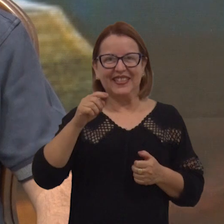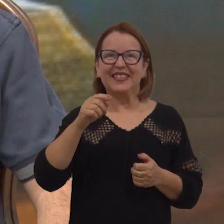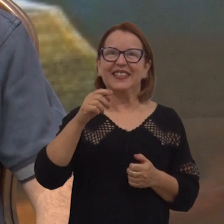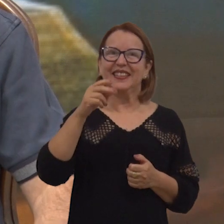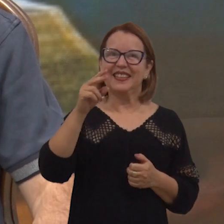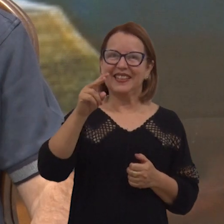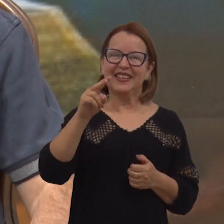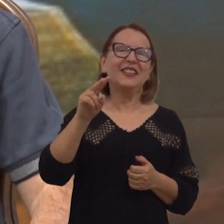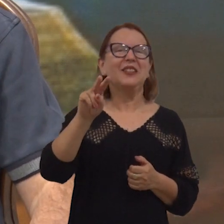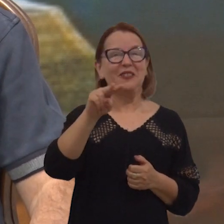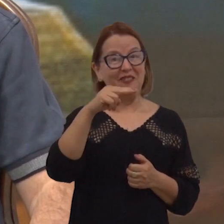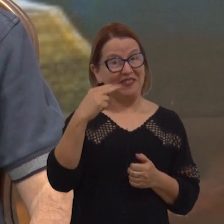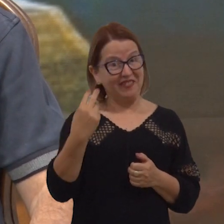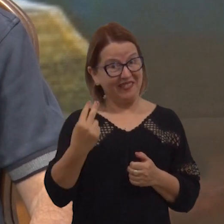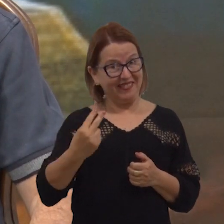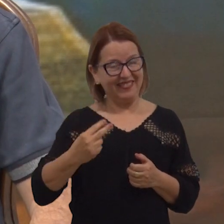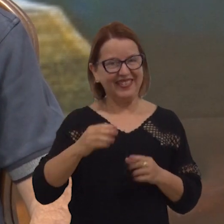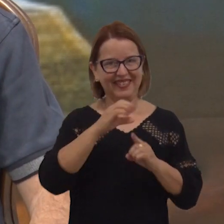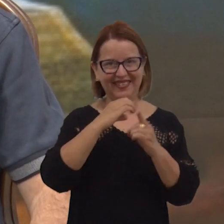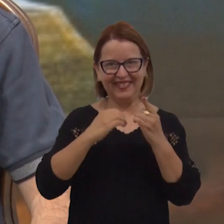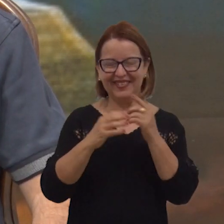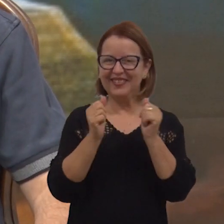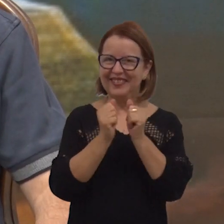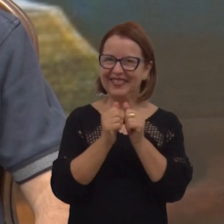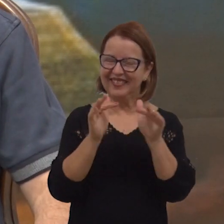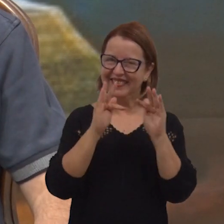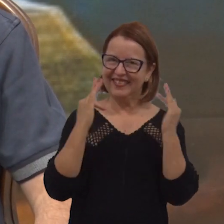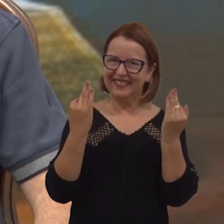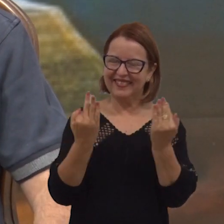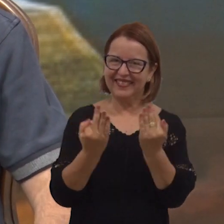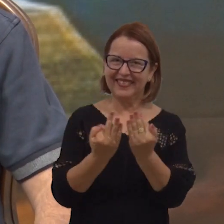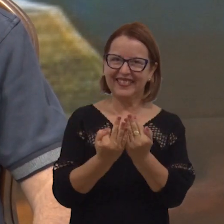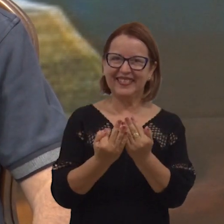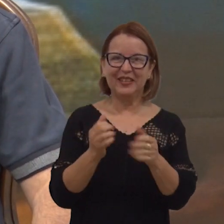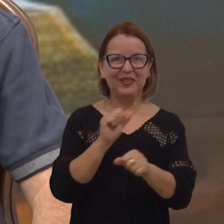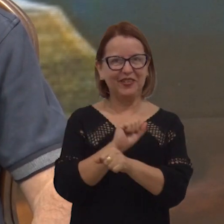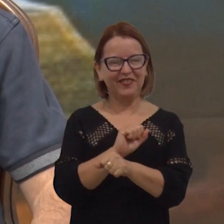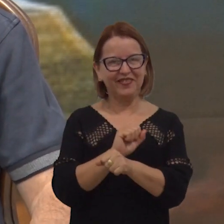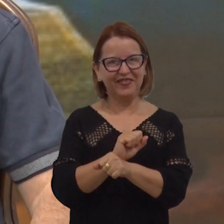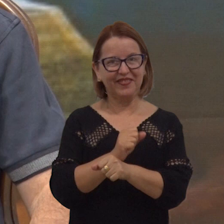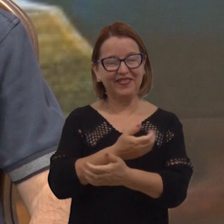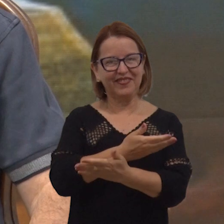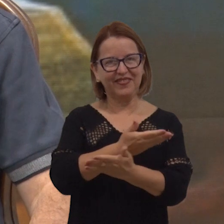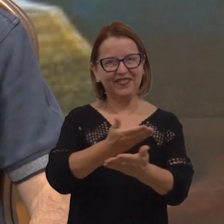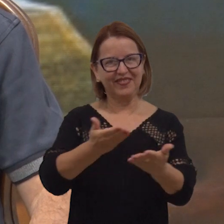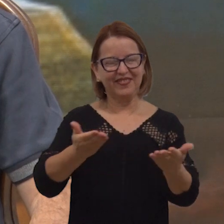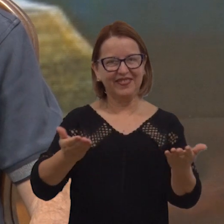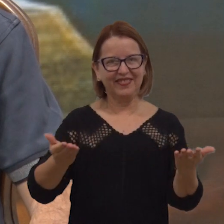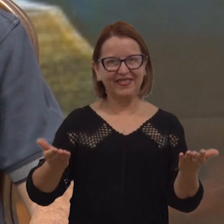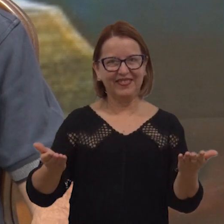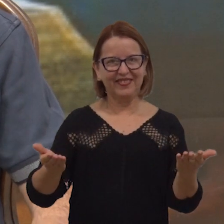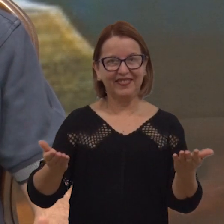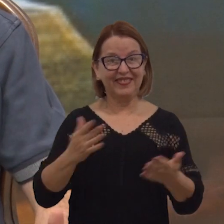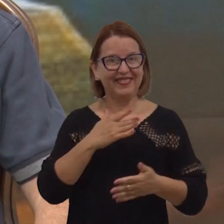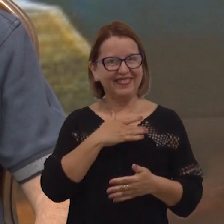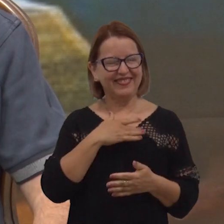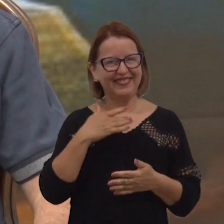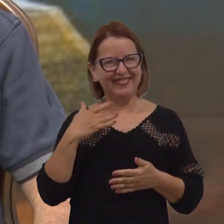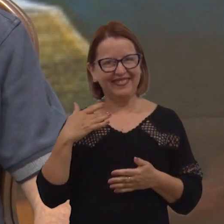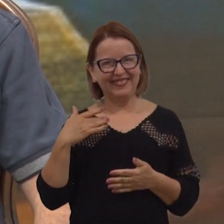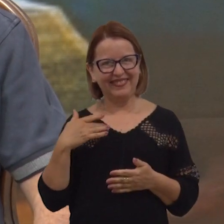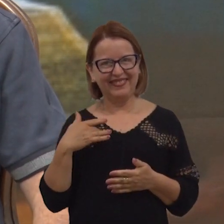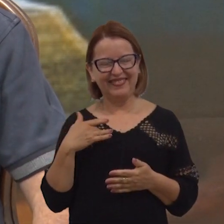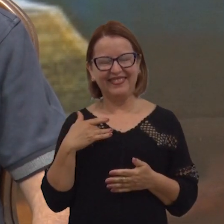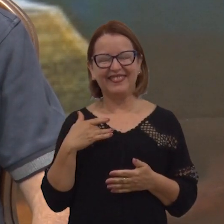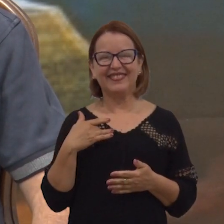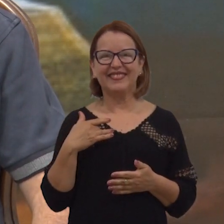mesmo longe, mas junto com seus familiares. Esperamos que você esteja com